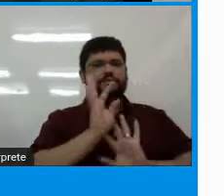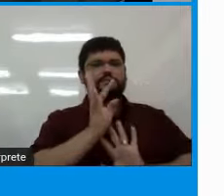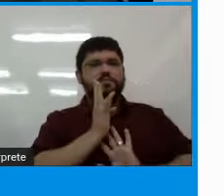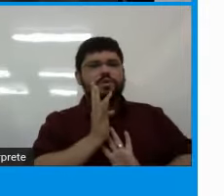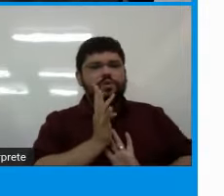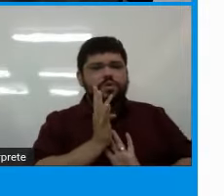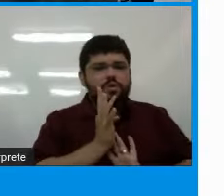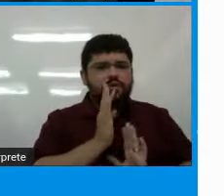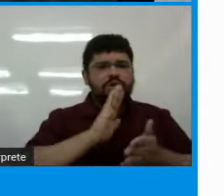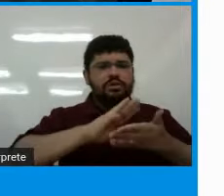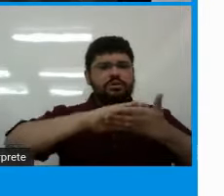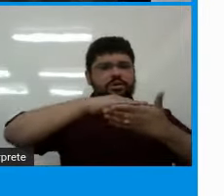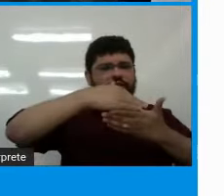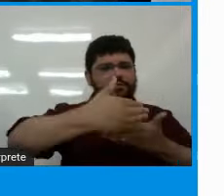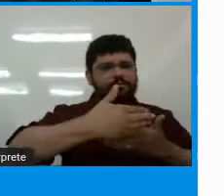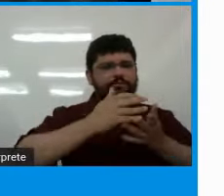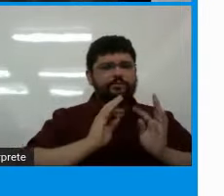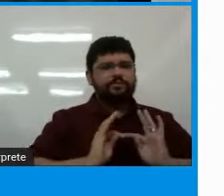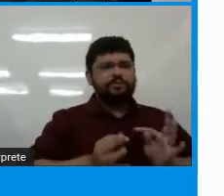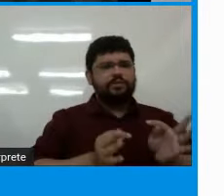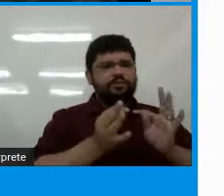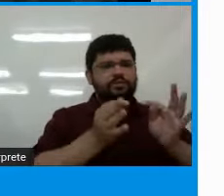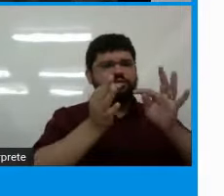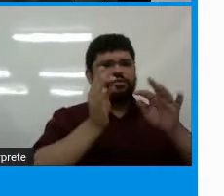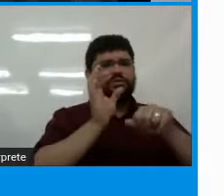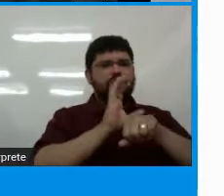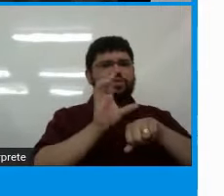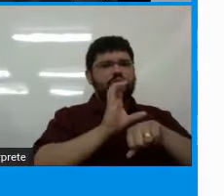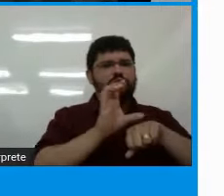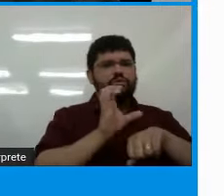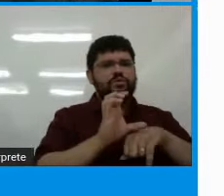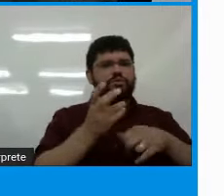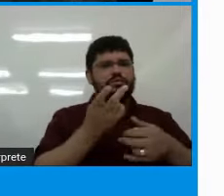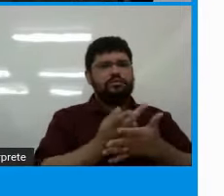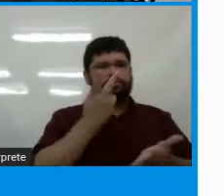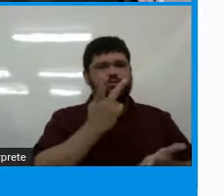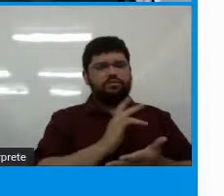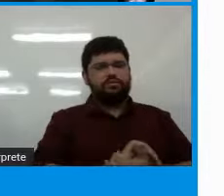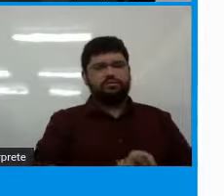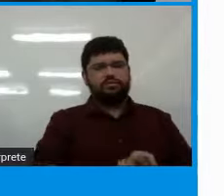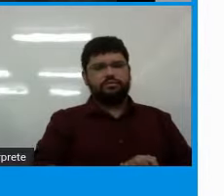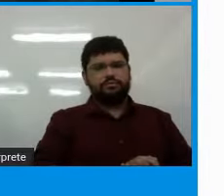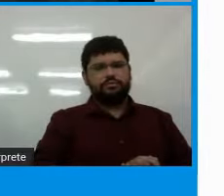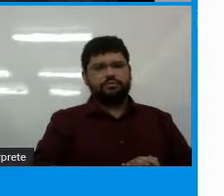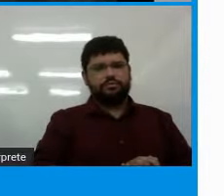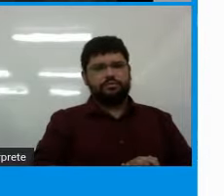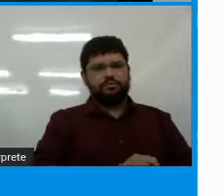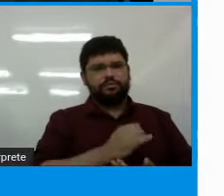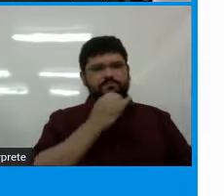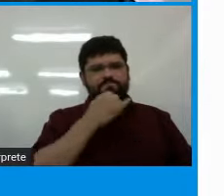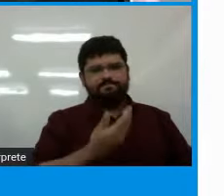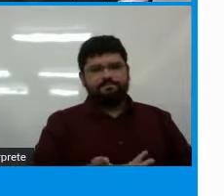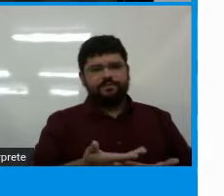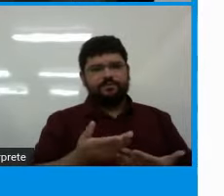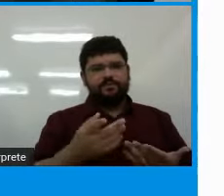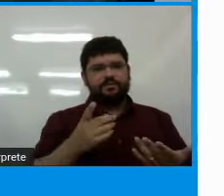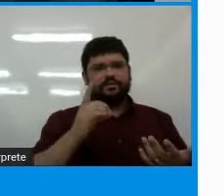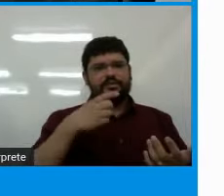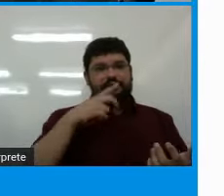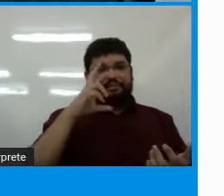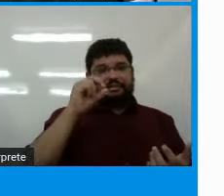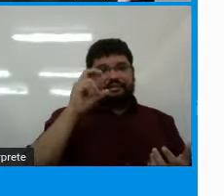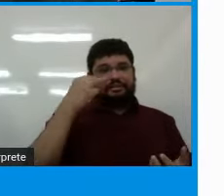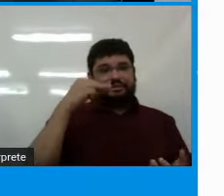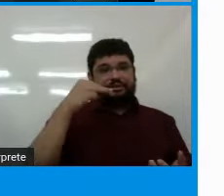virtual onde o curso de vocês estarão inseridos. Infelizmente, Débora e o Beônia só me deram 50 minutos, eu